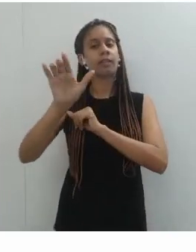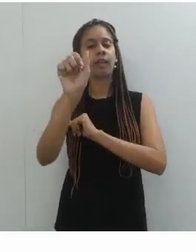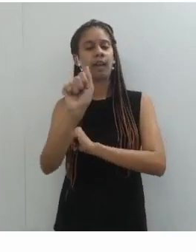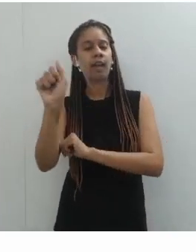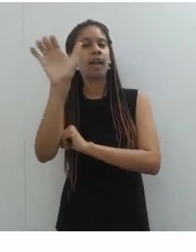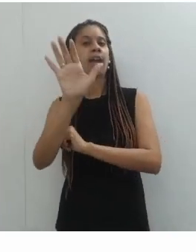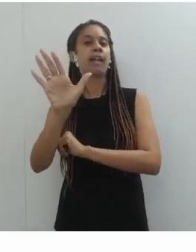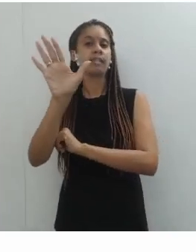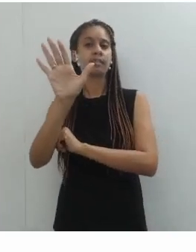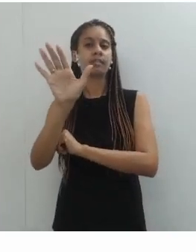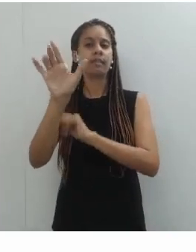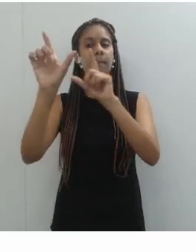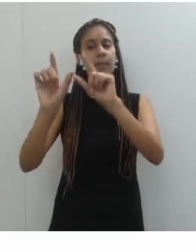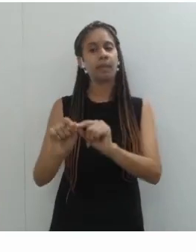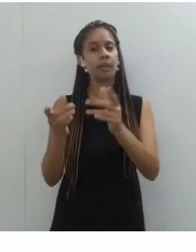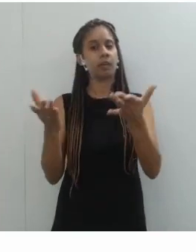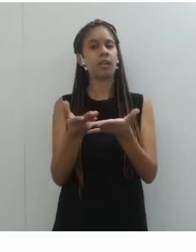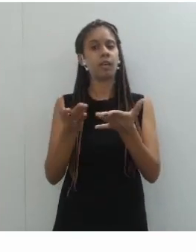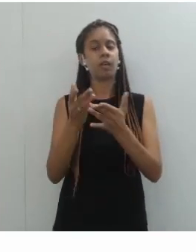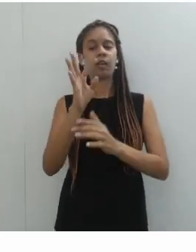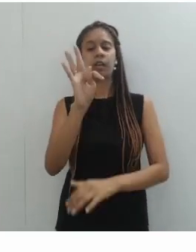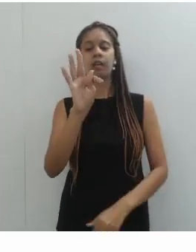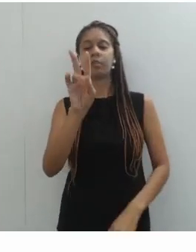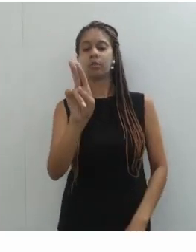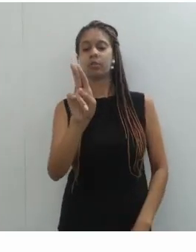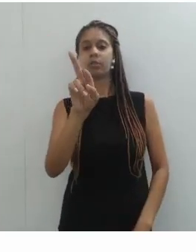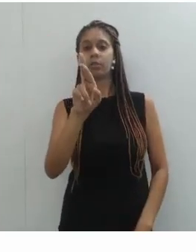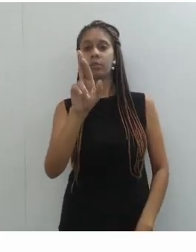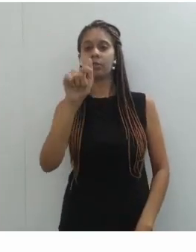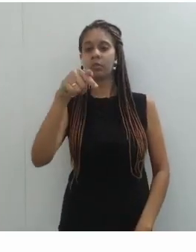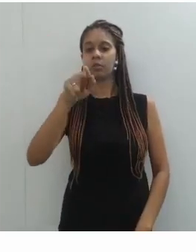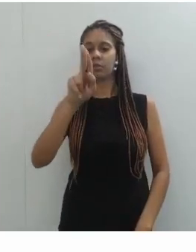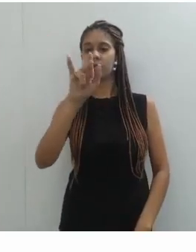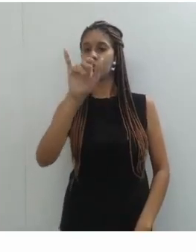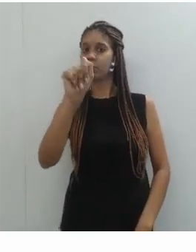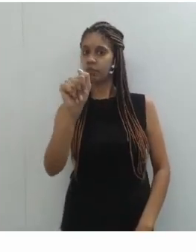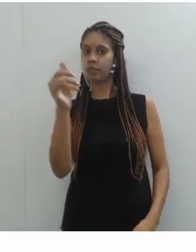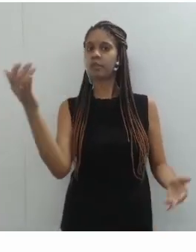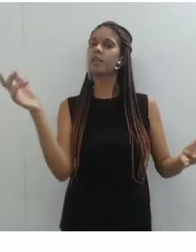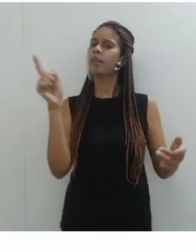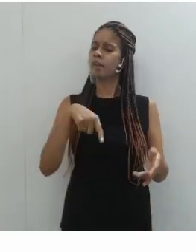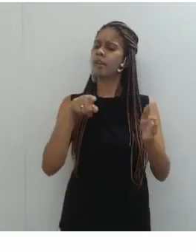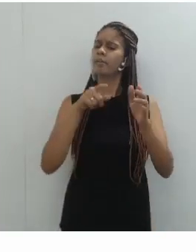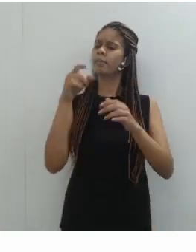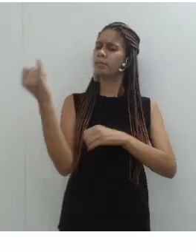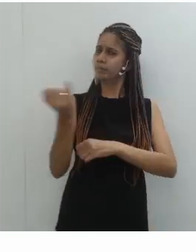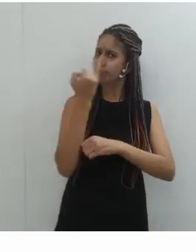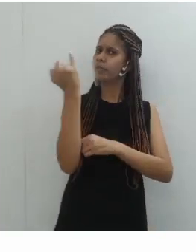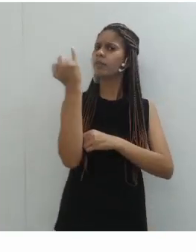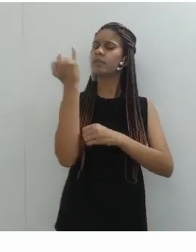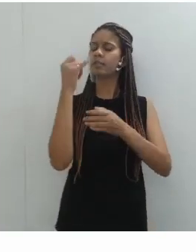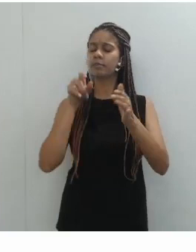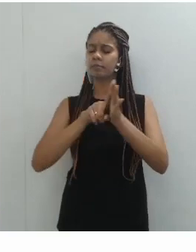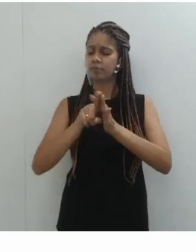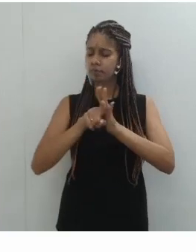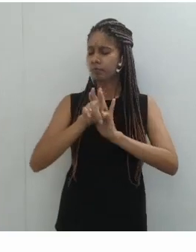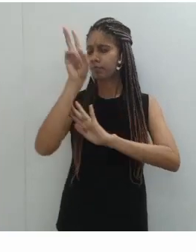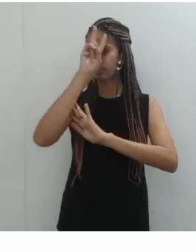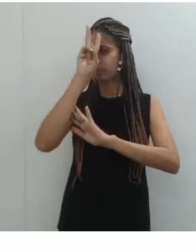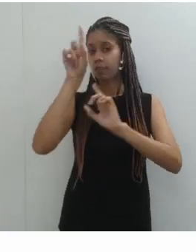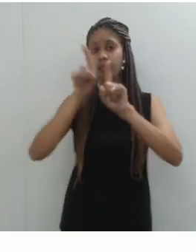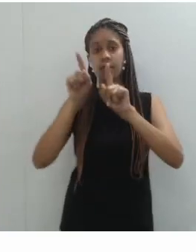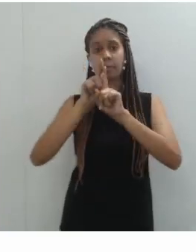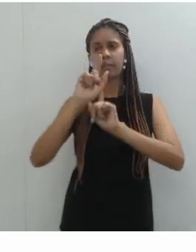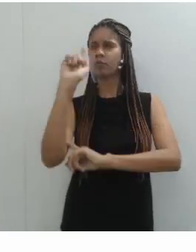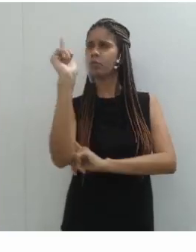Menor, atual Turquia. Heródoto foi um importante historiador e geógrafo grego da